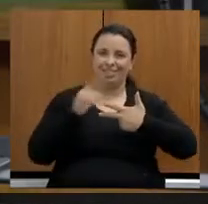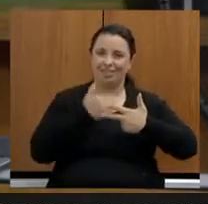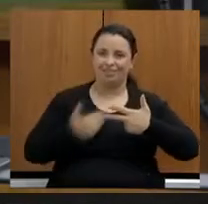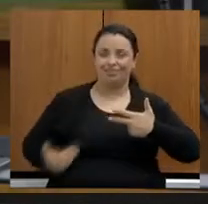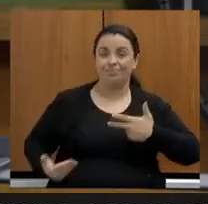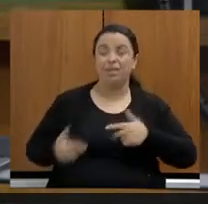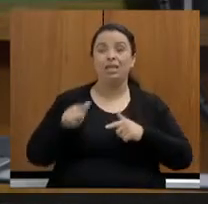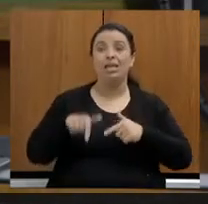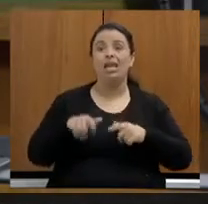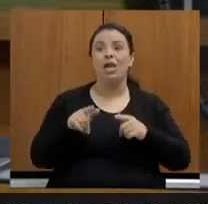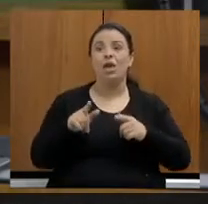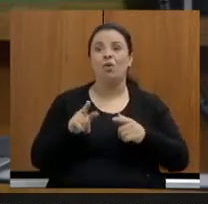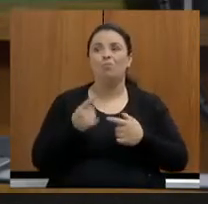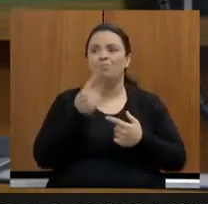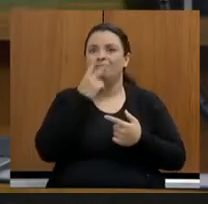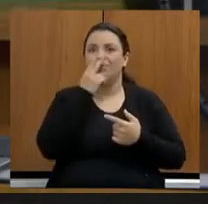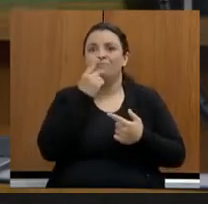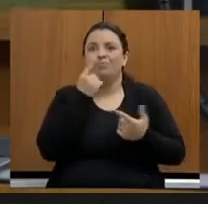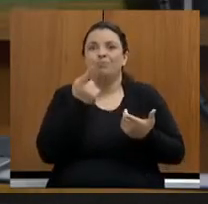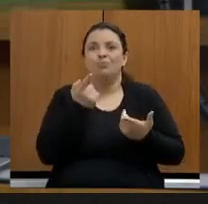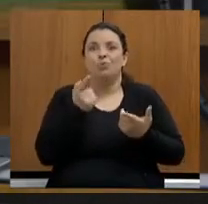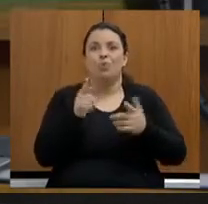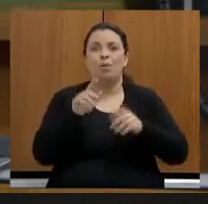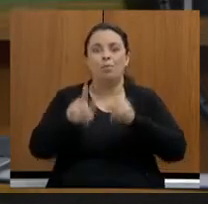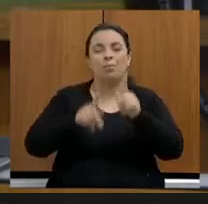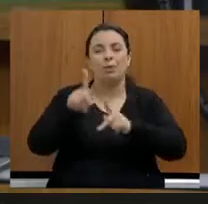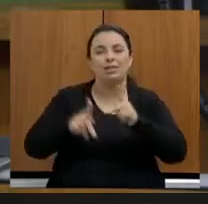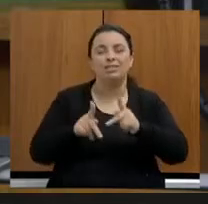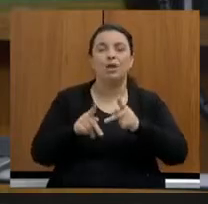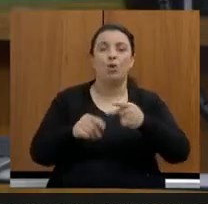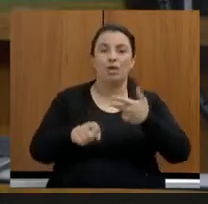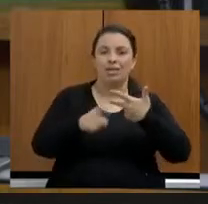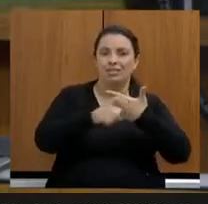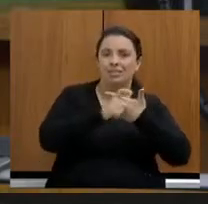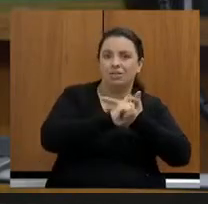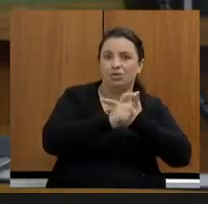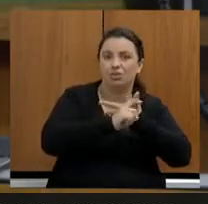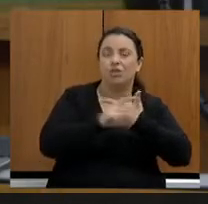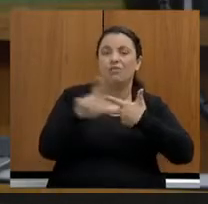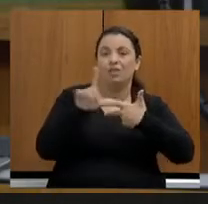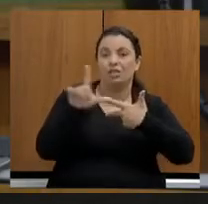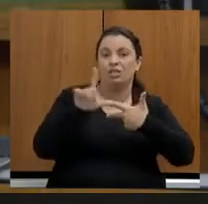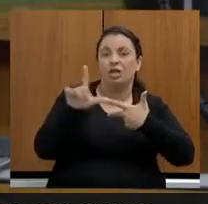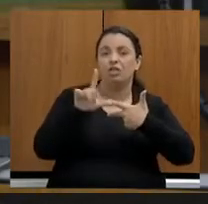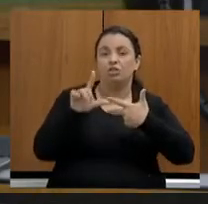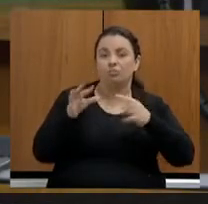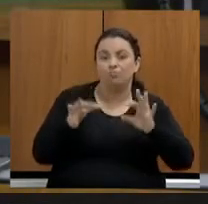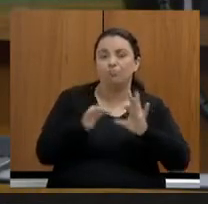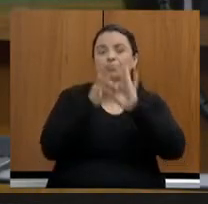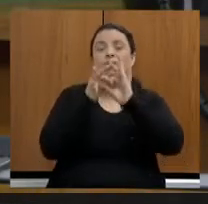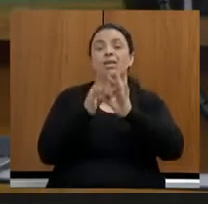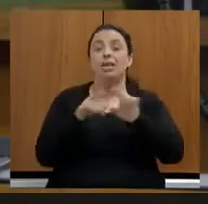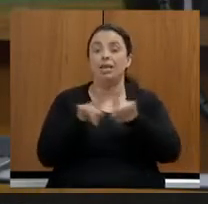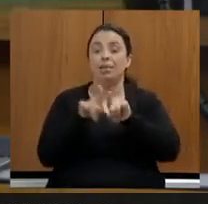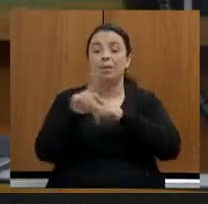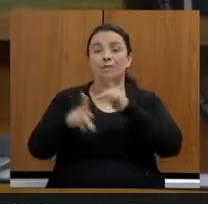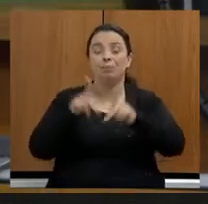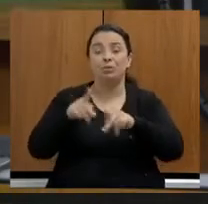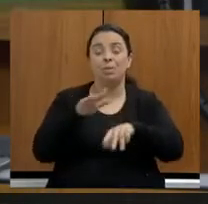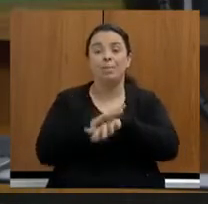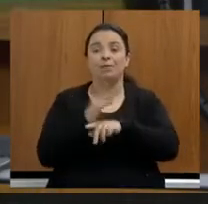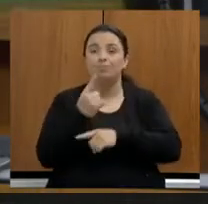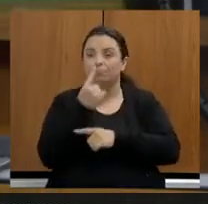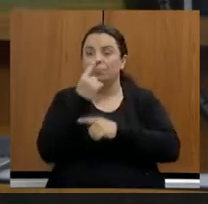aproximar a população o executivo legislativo e fazer com que as pessoas estejam mais próxima a reconhecer também o